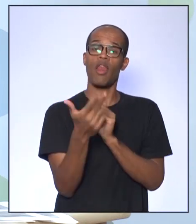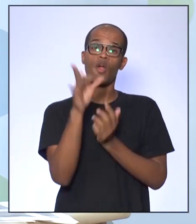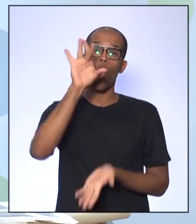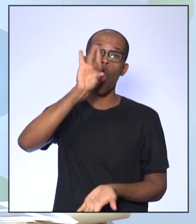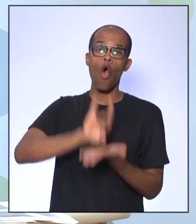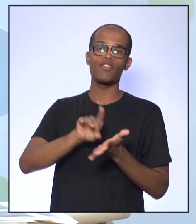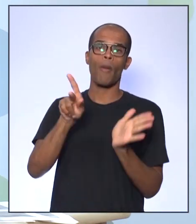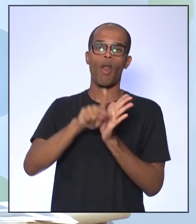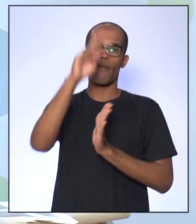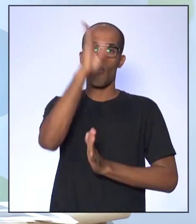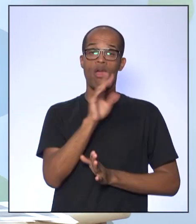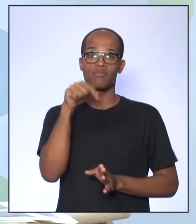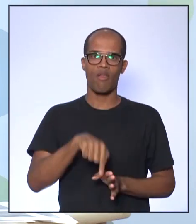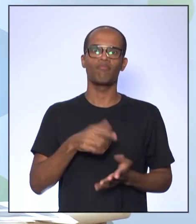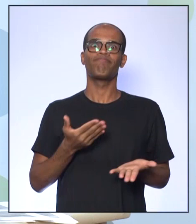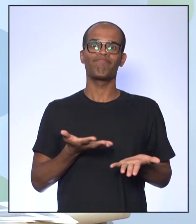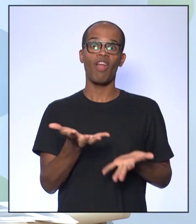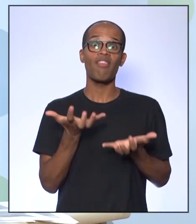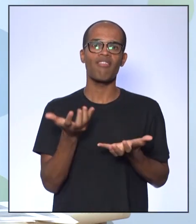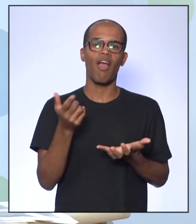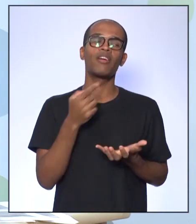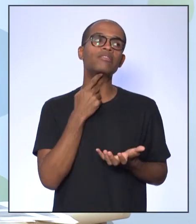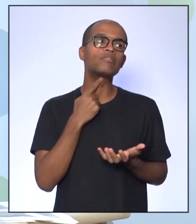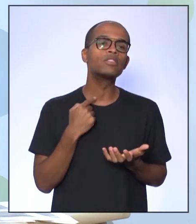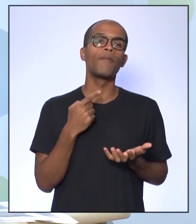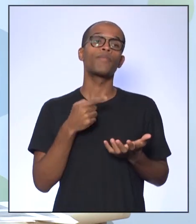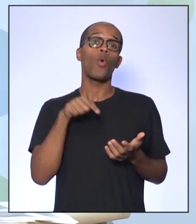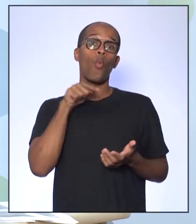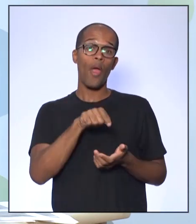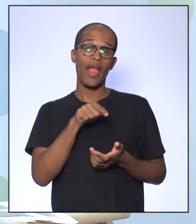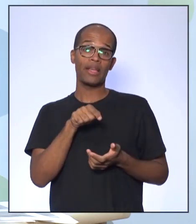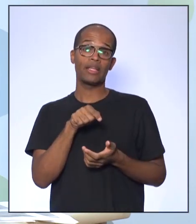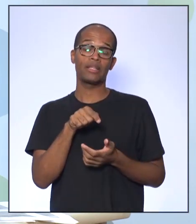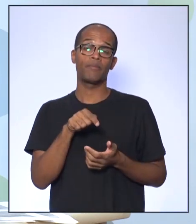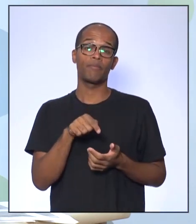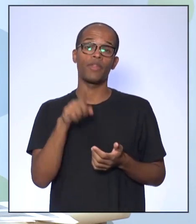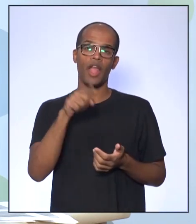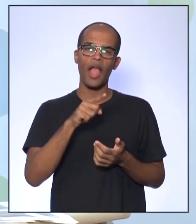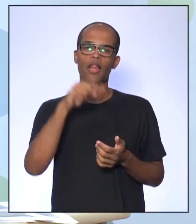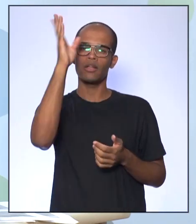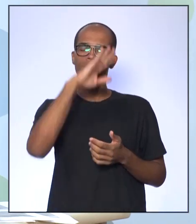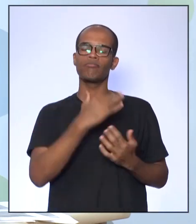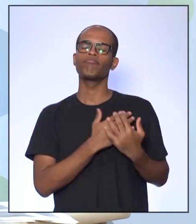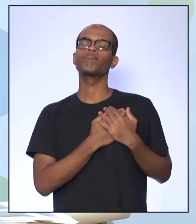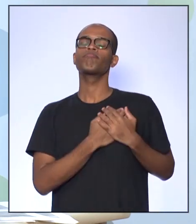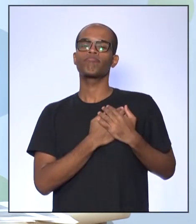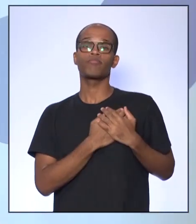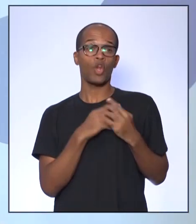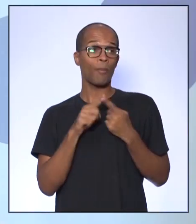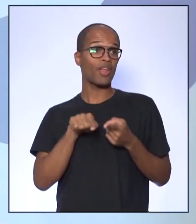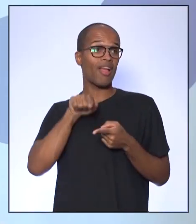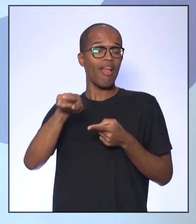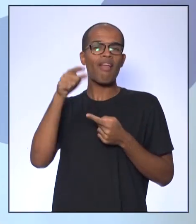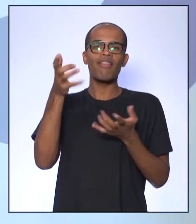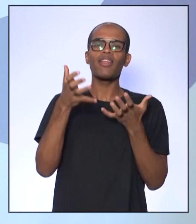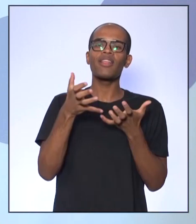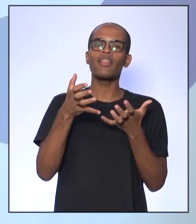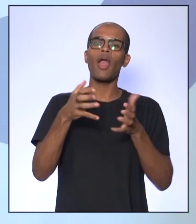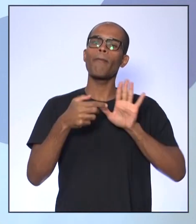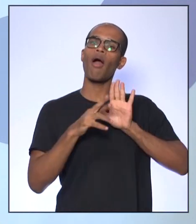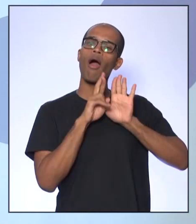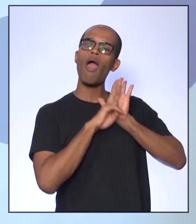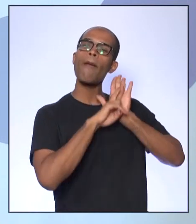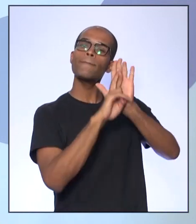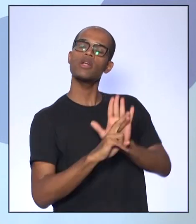do Brasil. Ou seja, o Policarpo Quaresma era um cara muito nacionalista. Olha porque a ironia disso. Porque na visão disso. dele, na verdade, para representar o